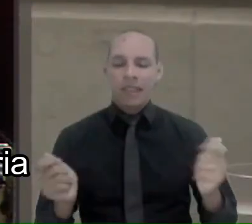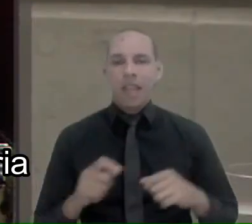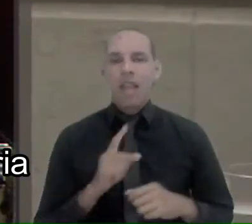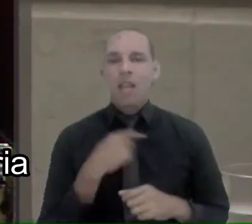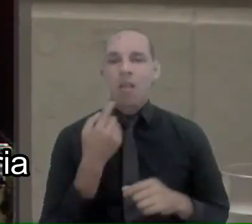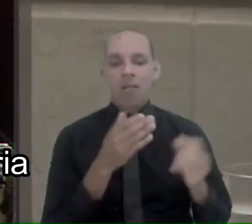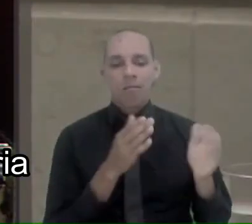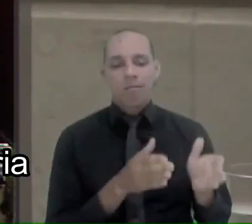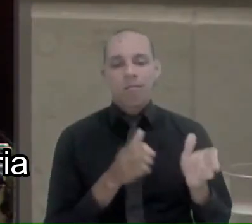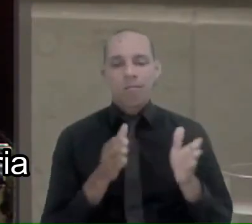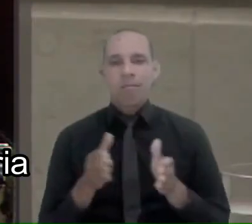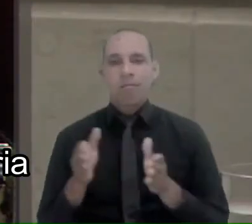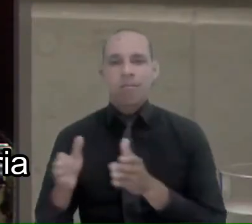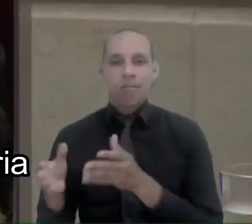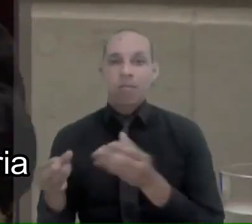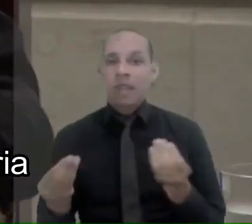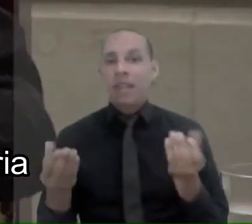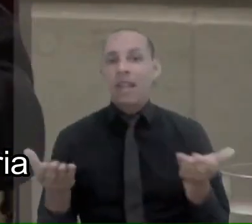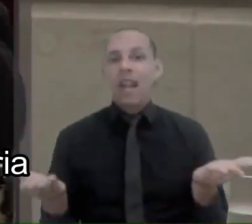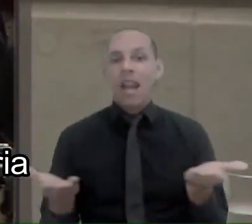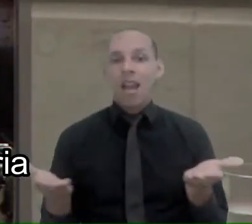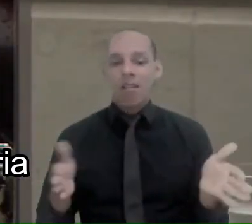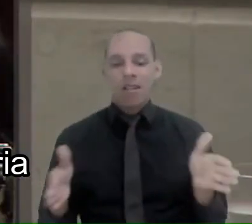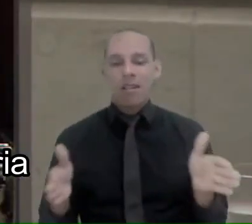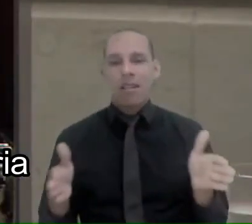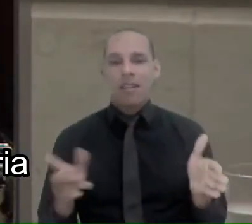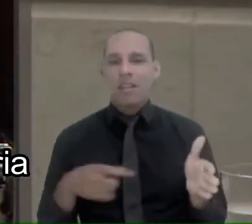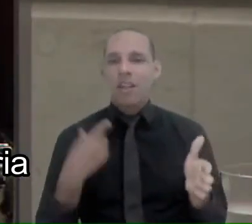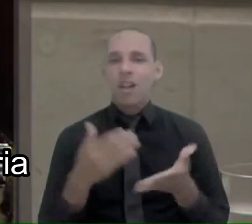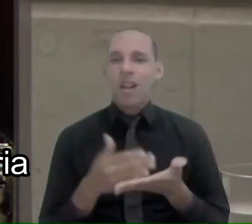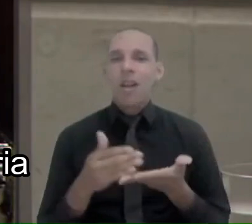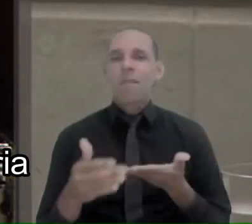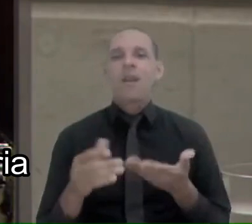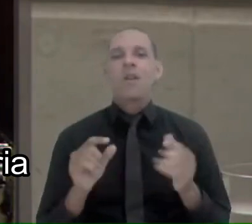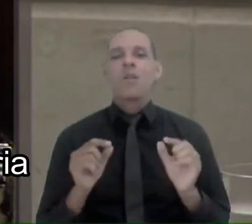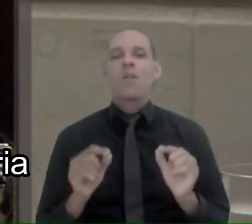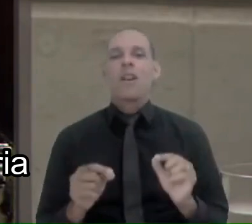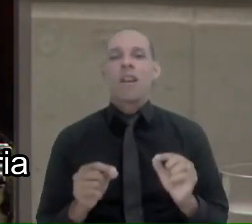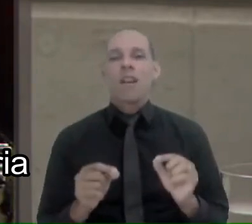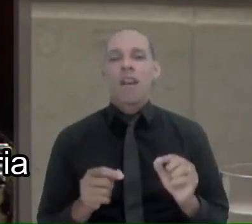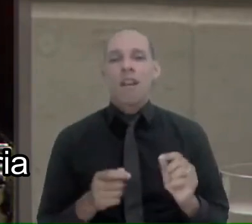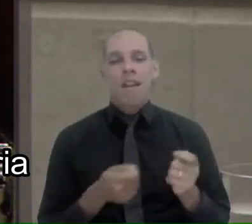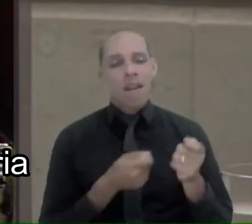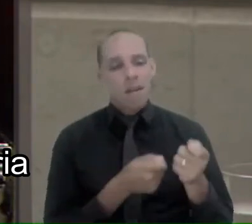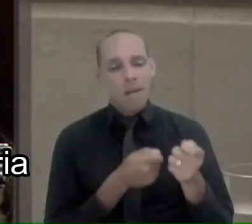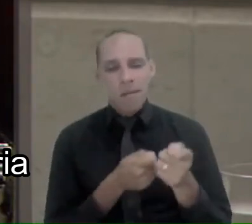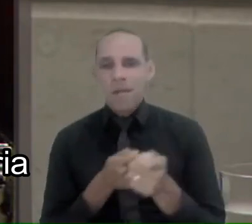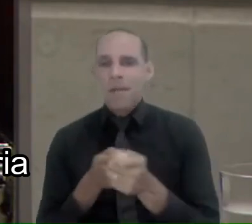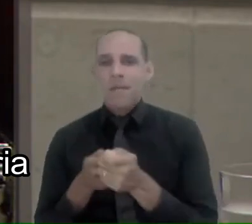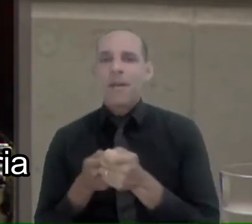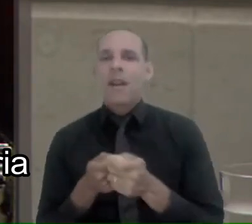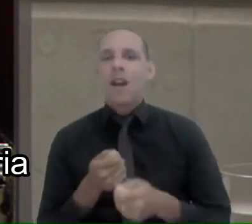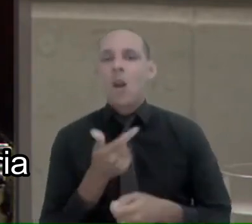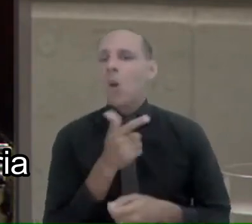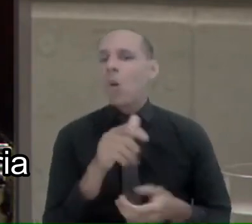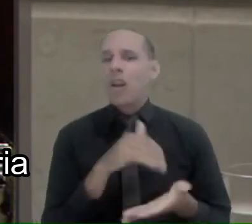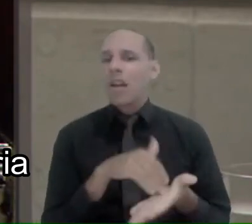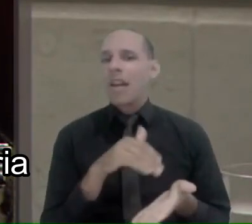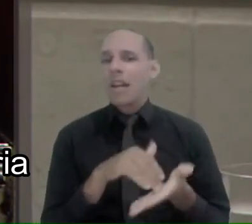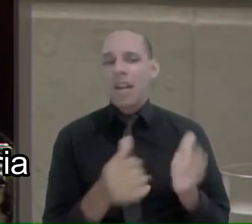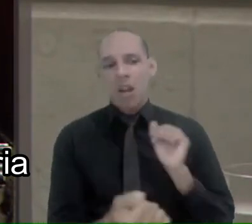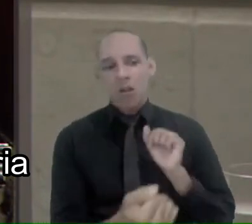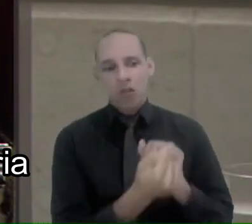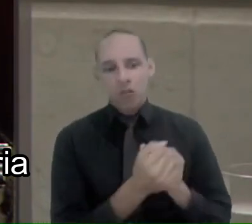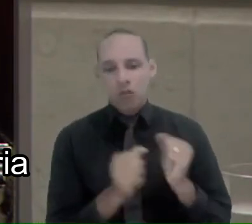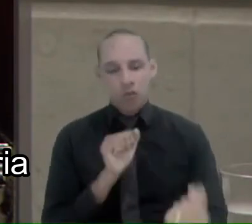casa para que, nesse momento, comecemos a provocar as outras secretarias para se juntar à saúde na